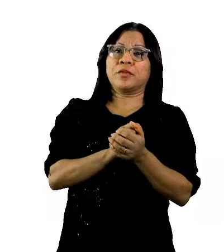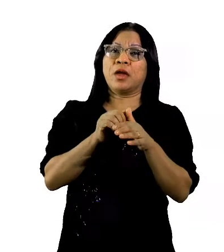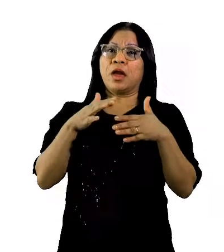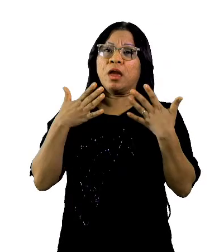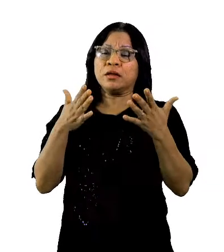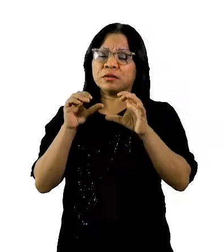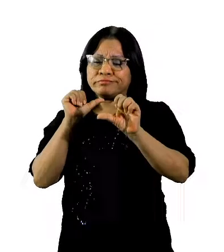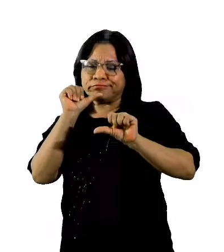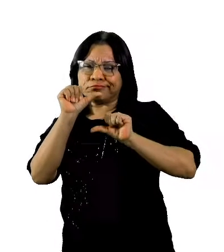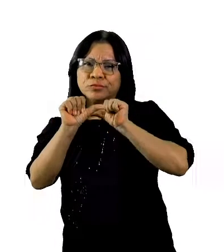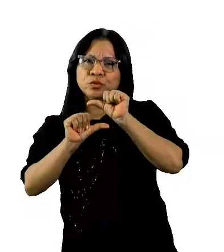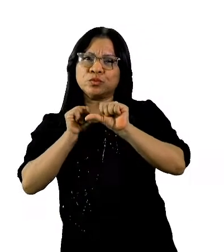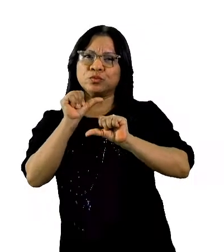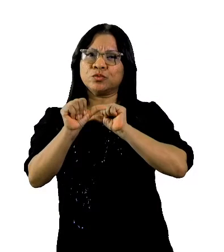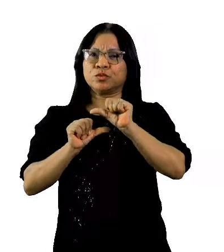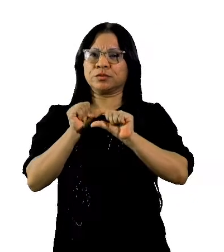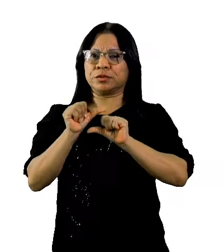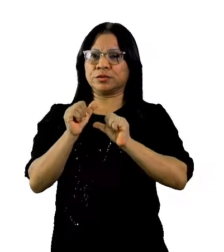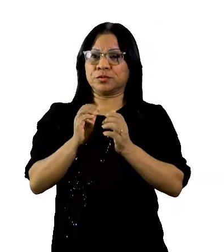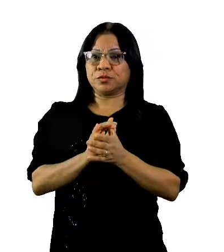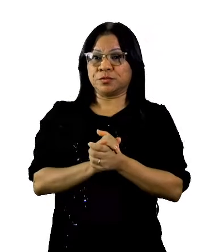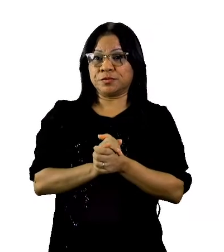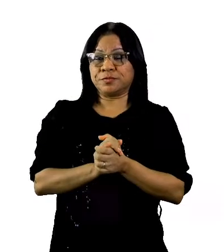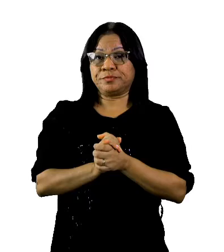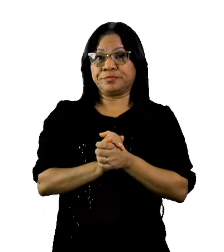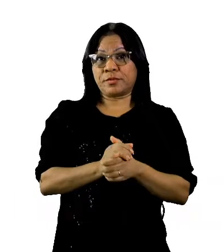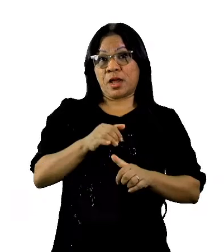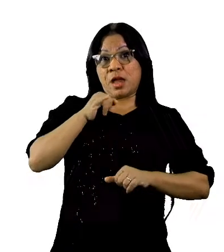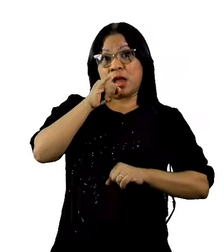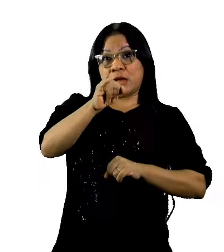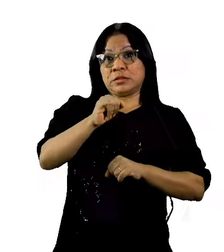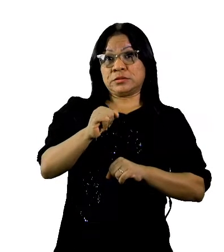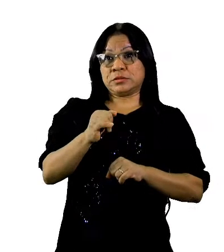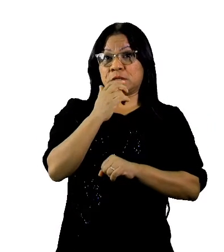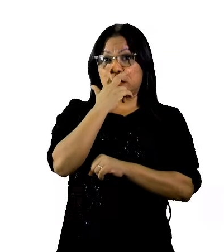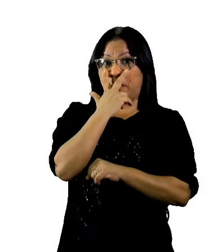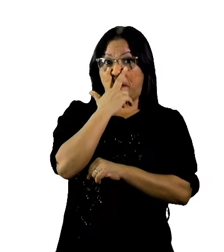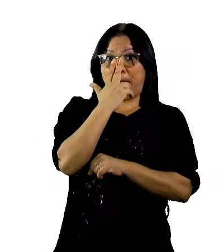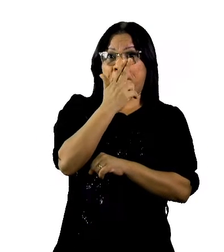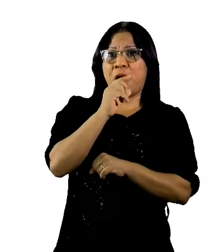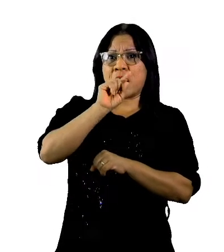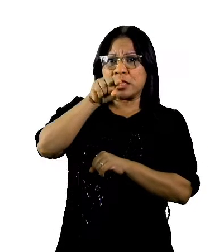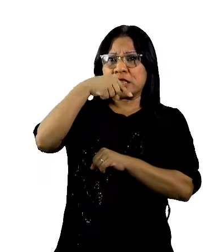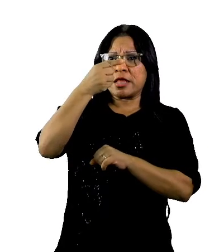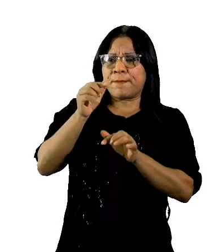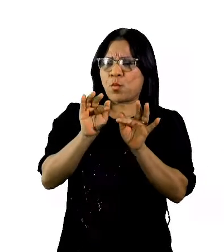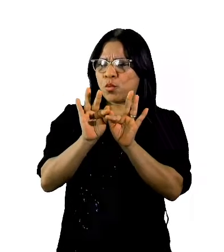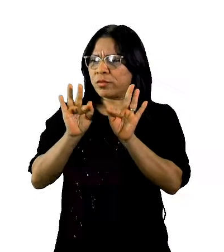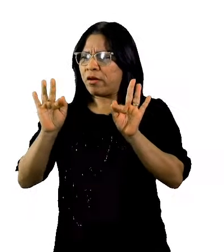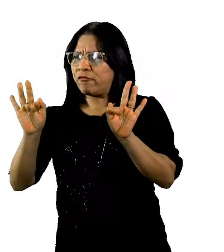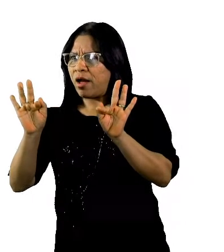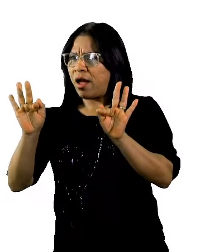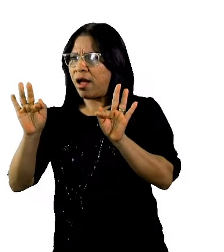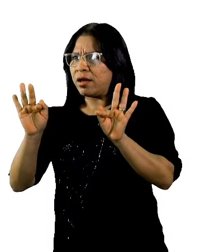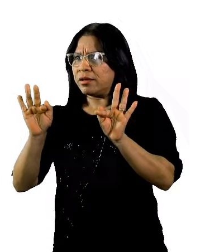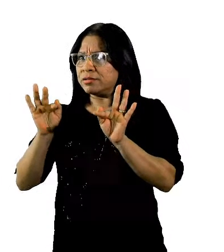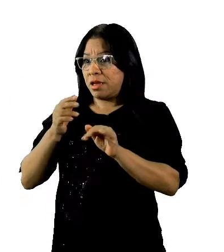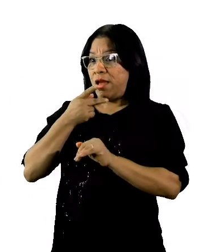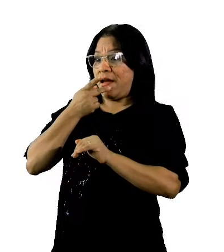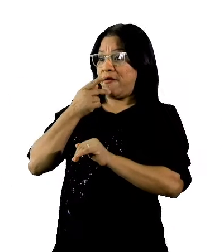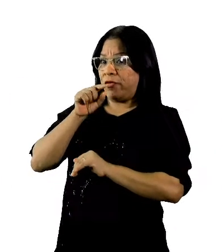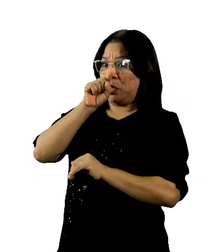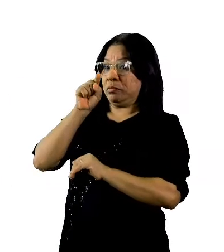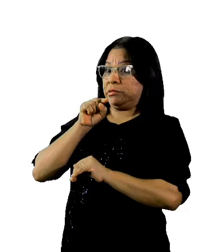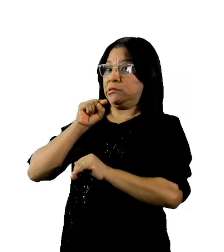tudo. Se eu aparecer depois da frase, a guerra começou, disse o ponto de interrogação. É apenas uma pergunta,